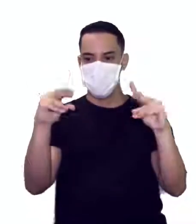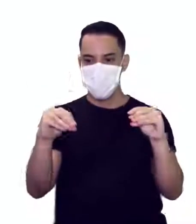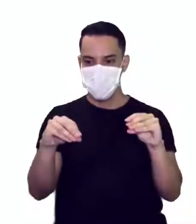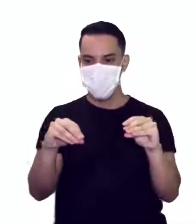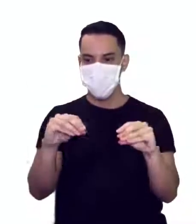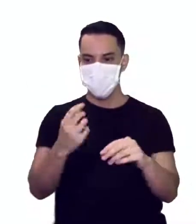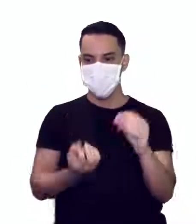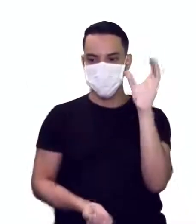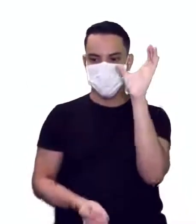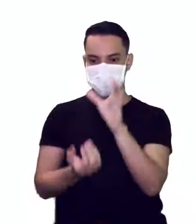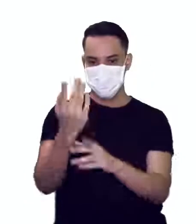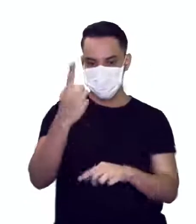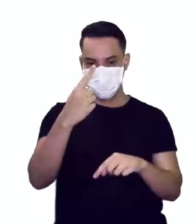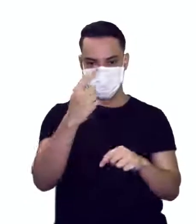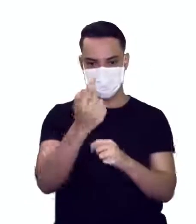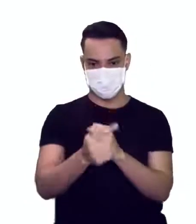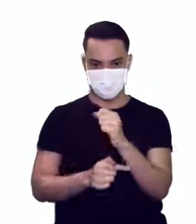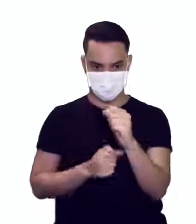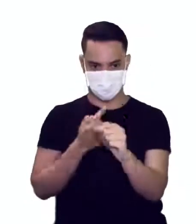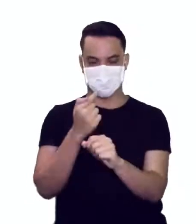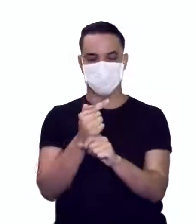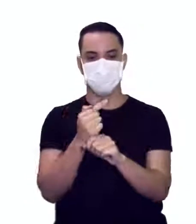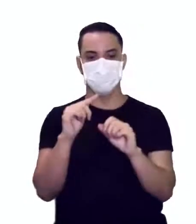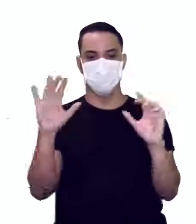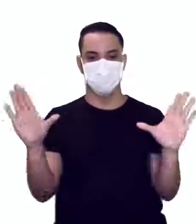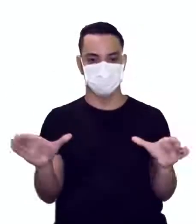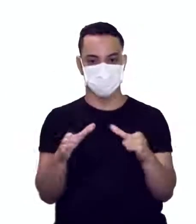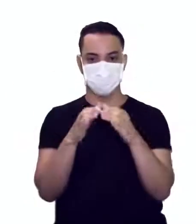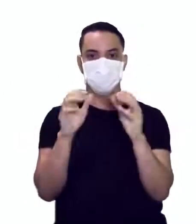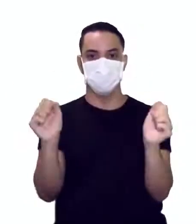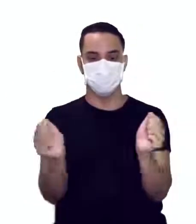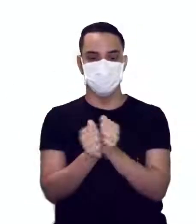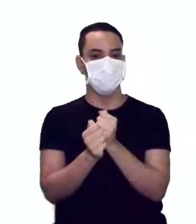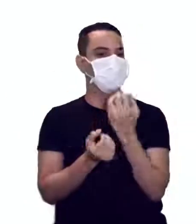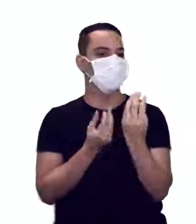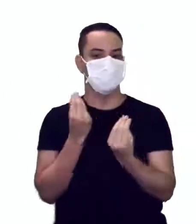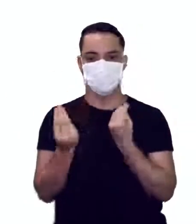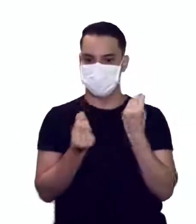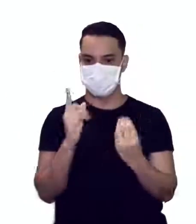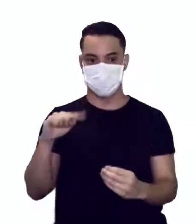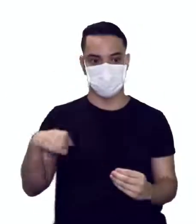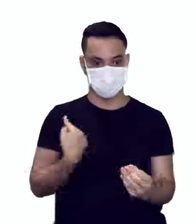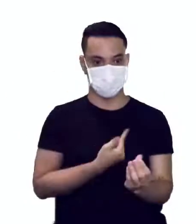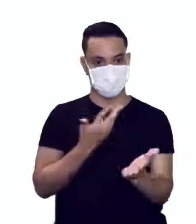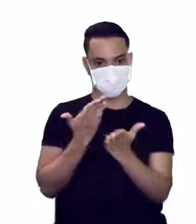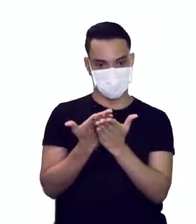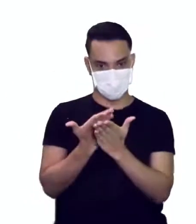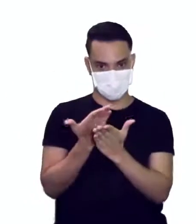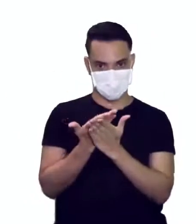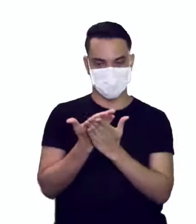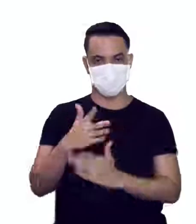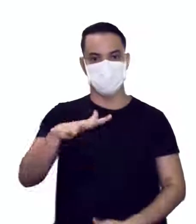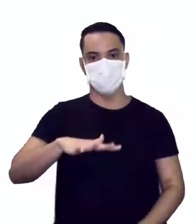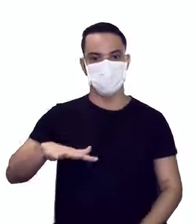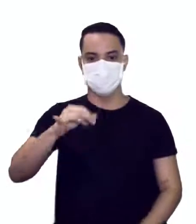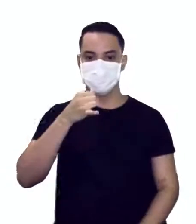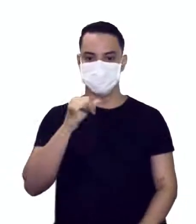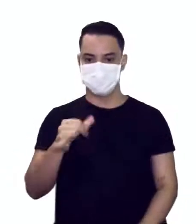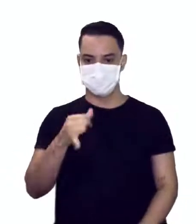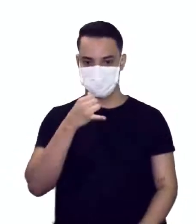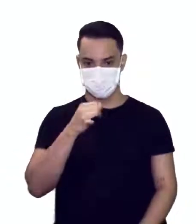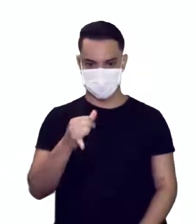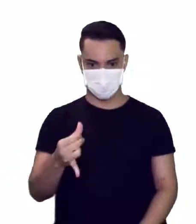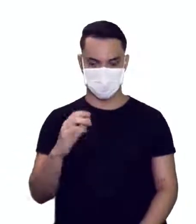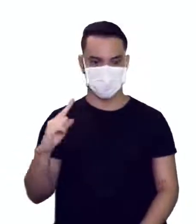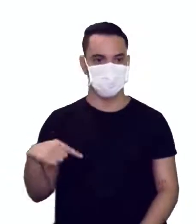por átomos. E estes átomos são constituídos, quando a gente estuda a parte aí de eletricidade, a gente